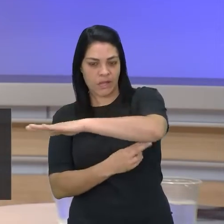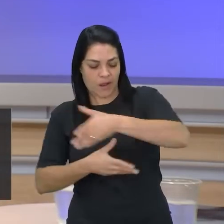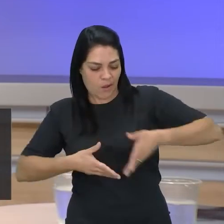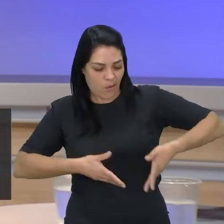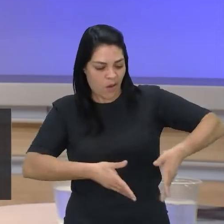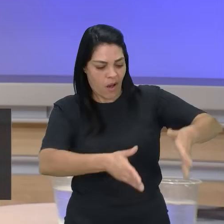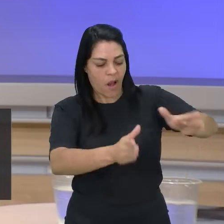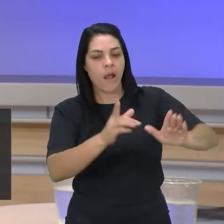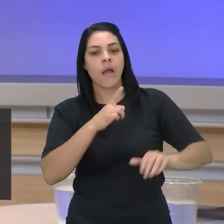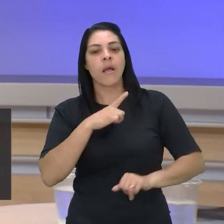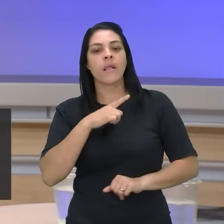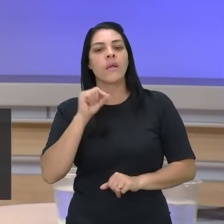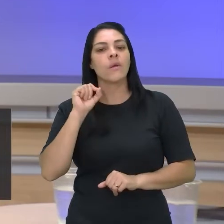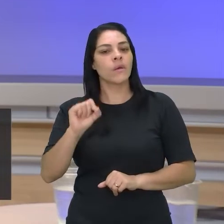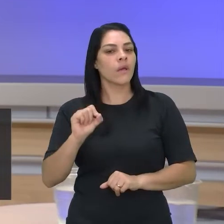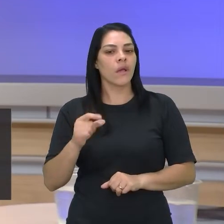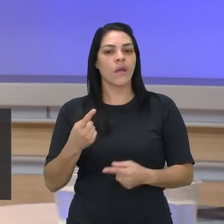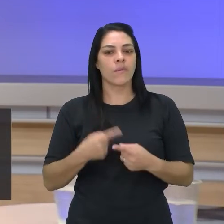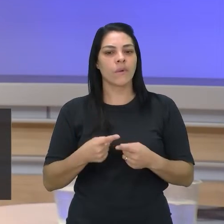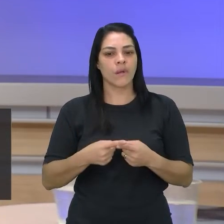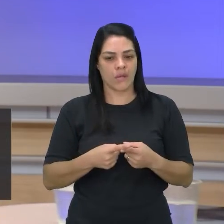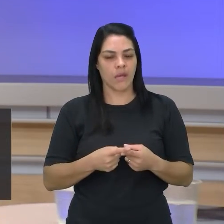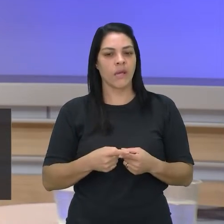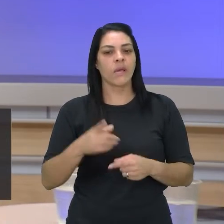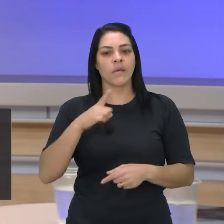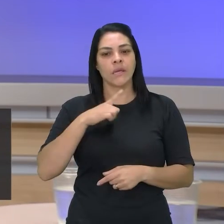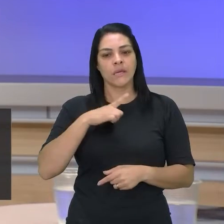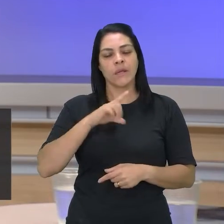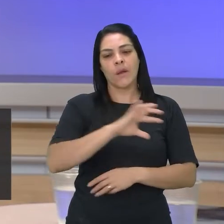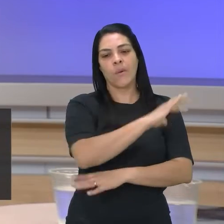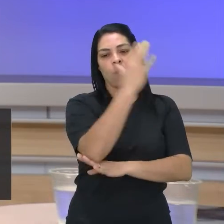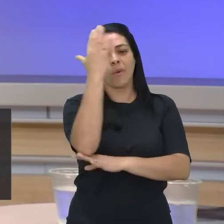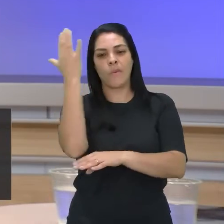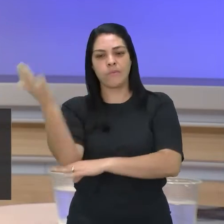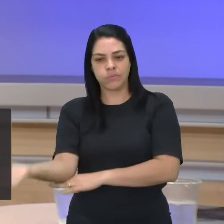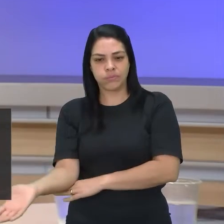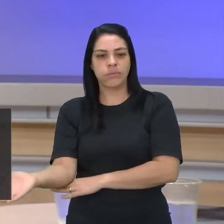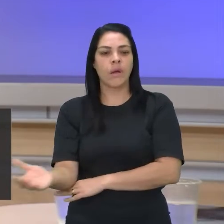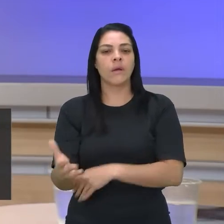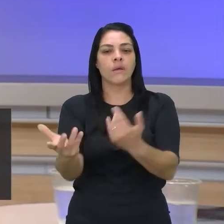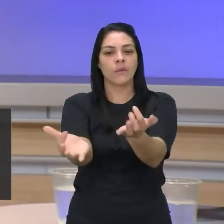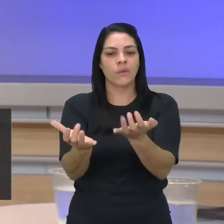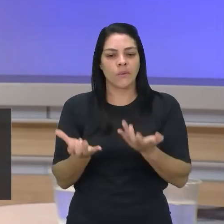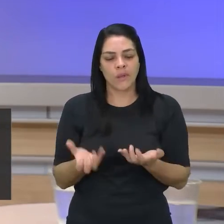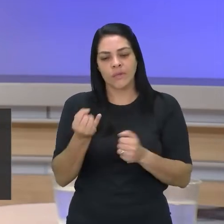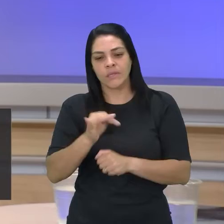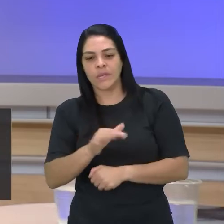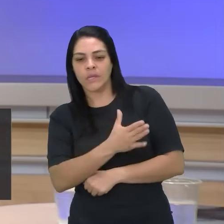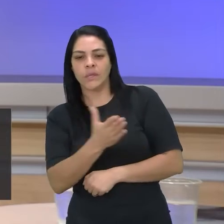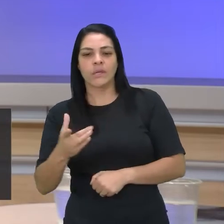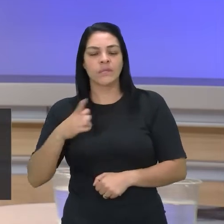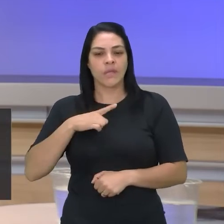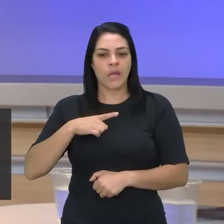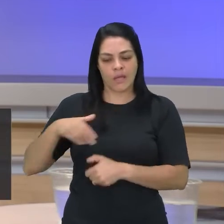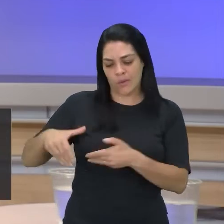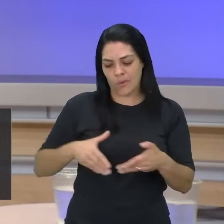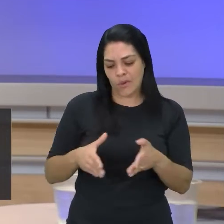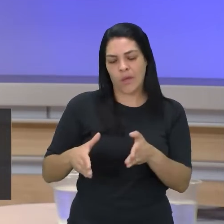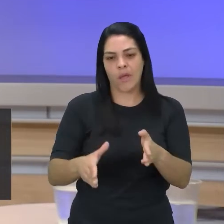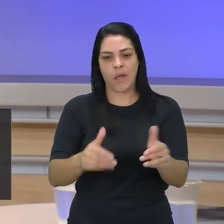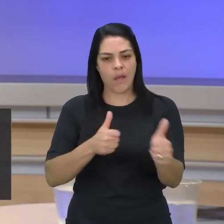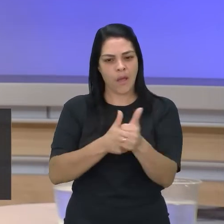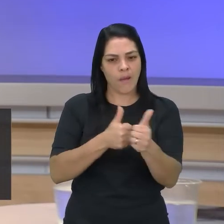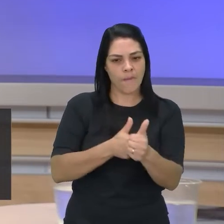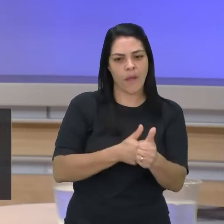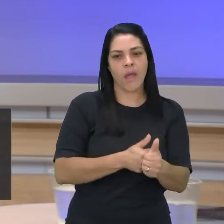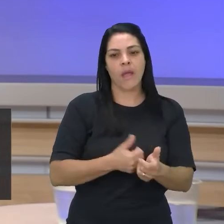teve extração, remoção de uma parte da floresta. Então, se a gente passa, né, pelas estradas que beiram aí a Mata